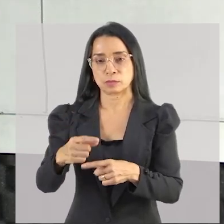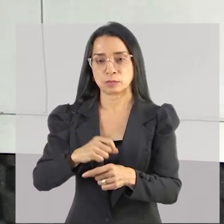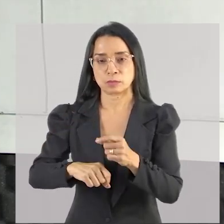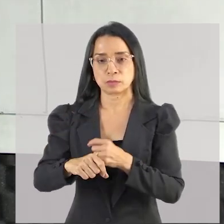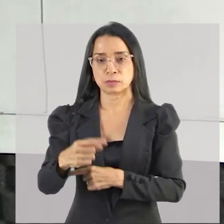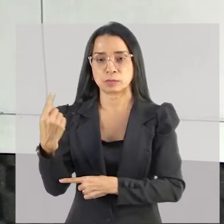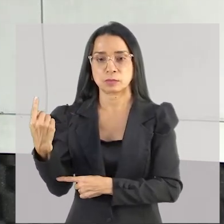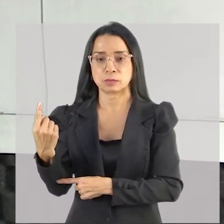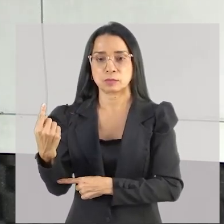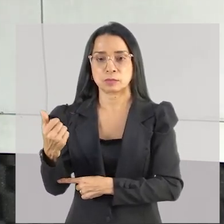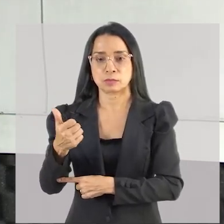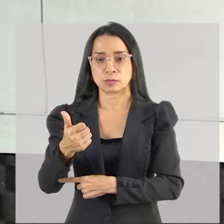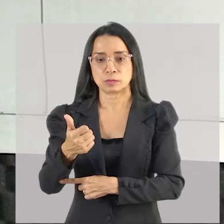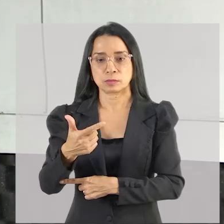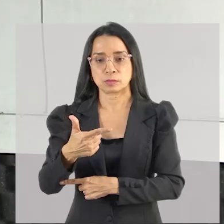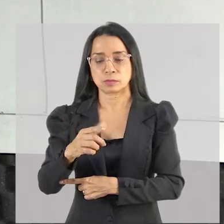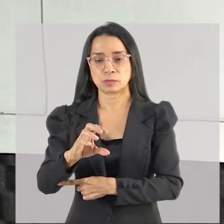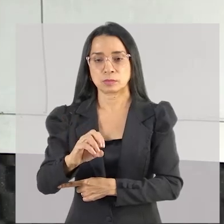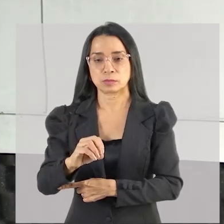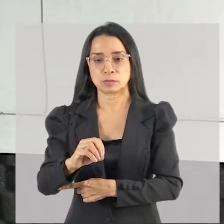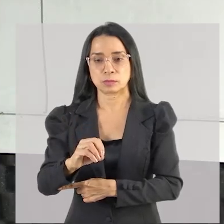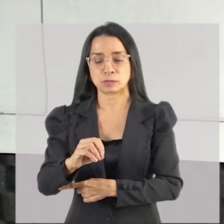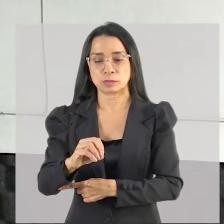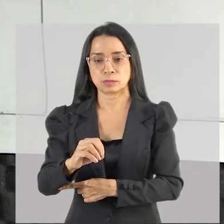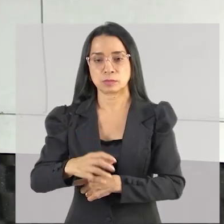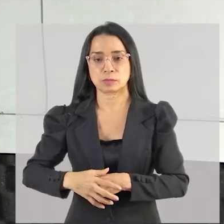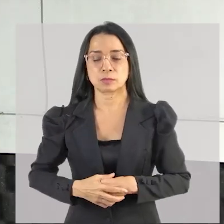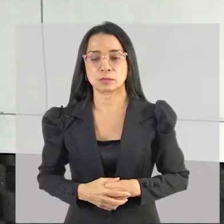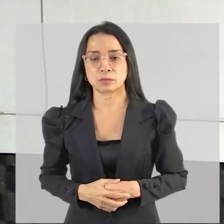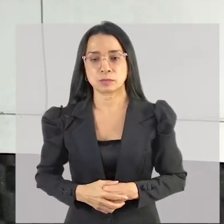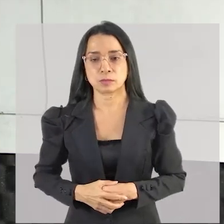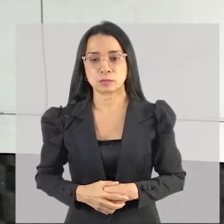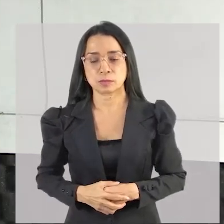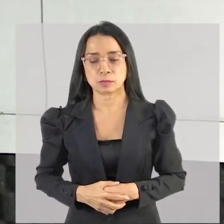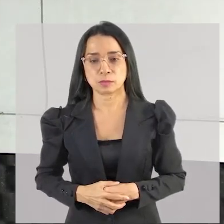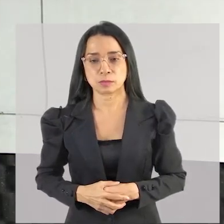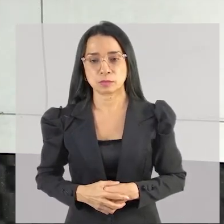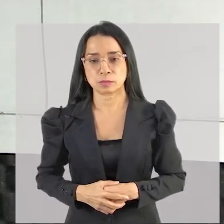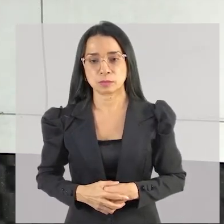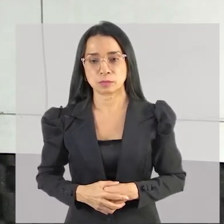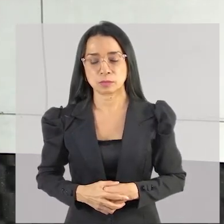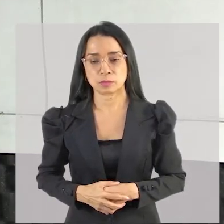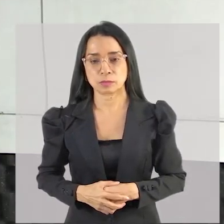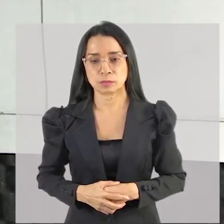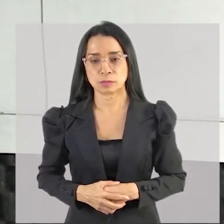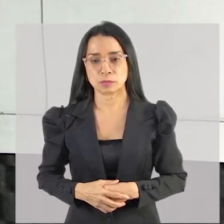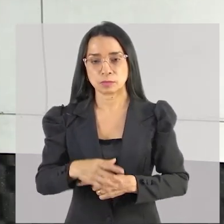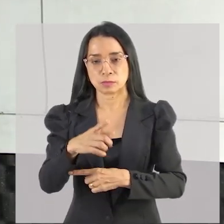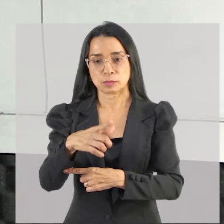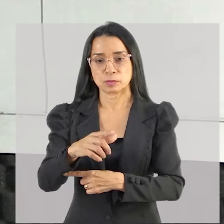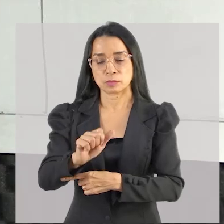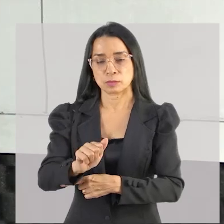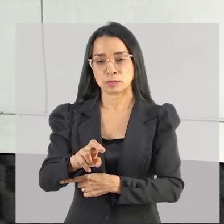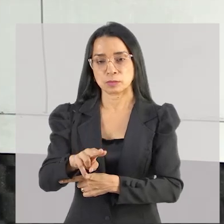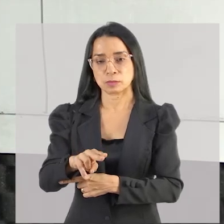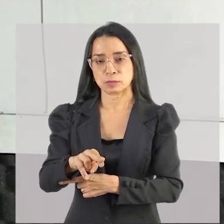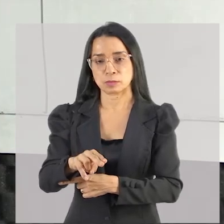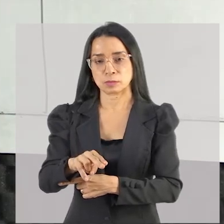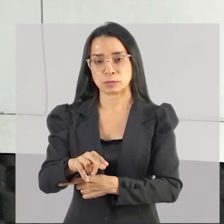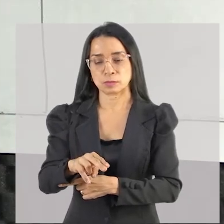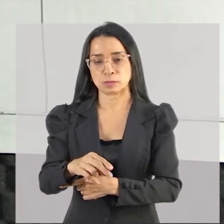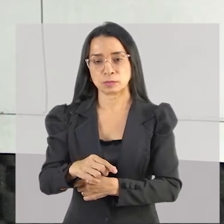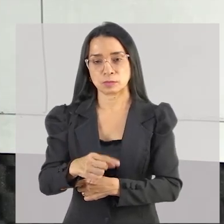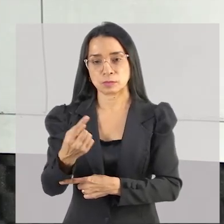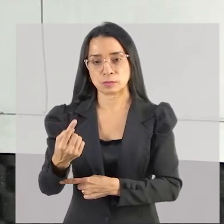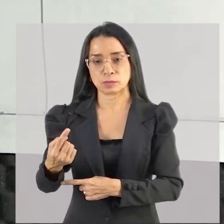de farinha de trigo. Corresponde a quanto? A 120 gramas. Então, xícaras de açúcar é igual a